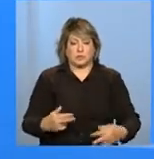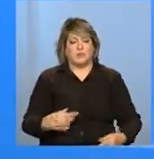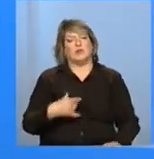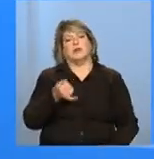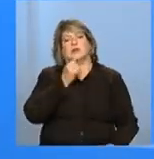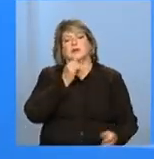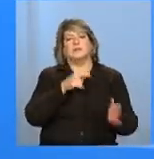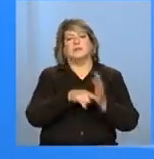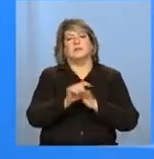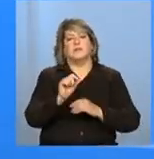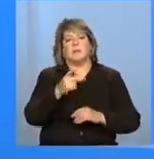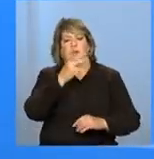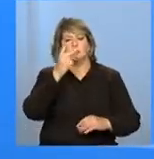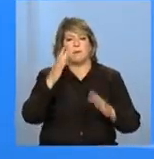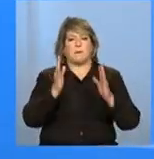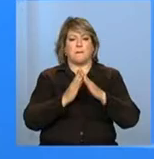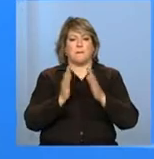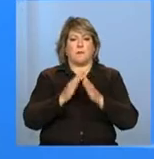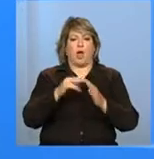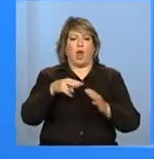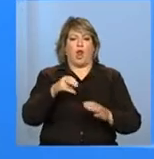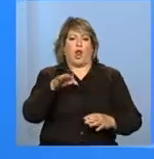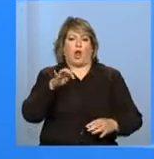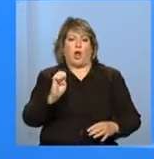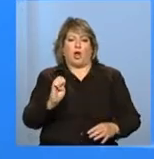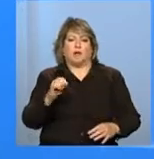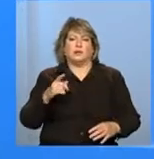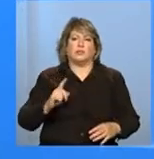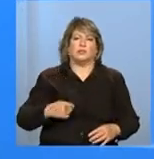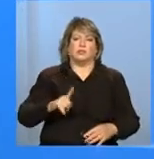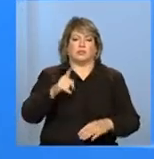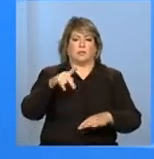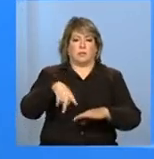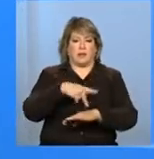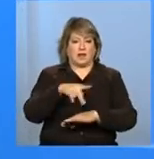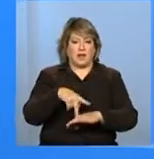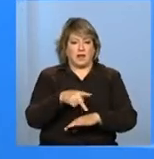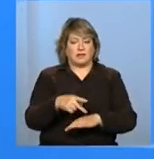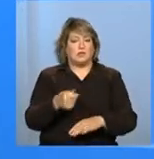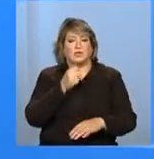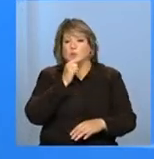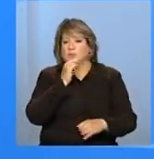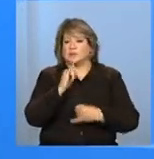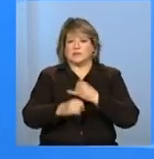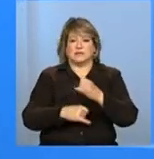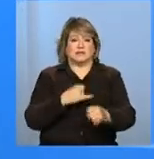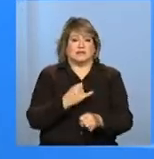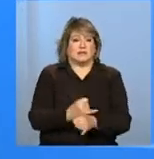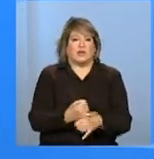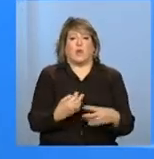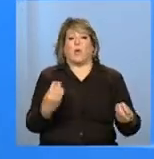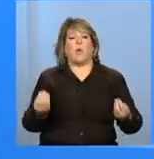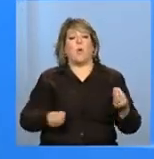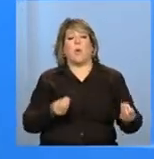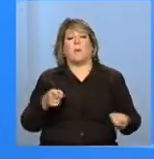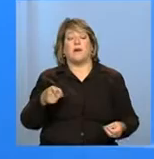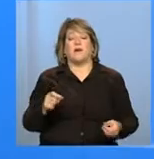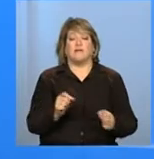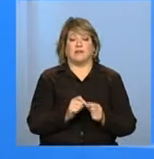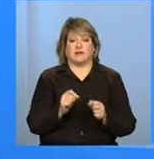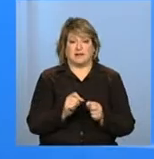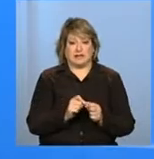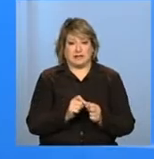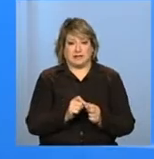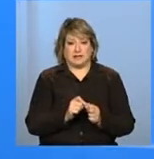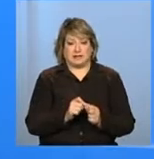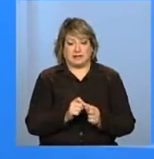norte do país, que ela não tem acesso à internet, ou então ela tem que atravessar um rio para chegar em algum lugar, como é que ela faz? Ela pode